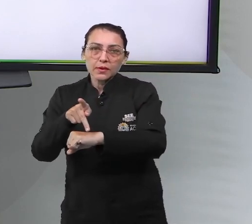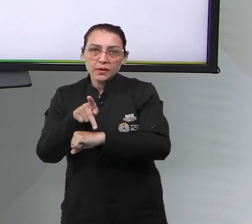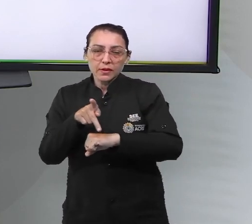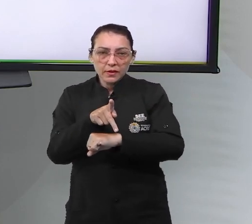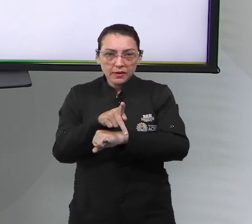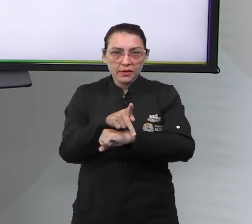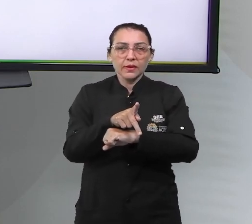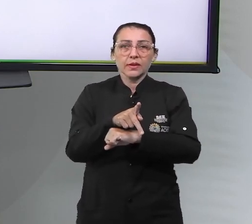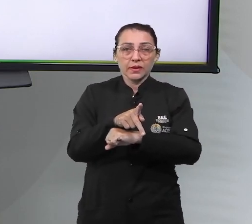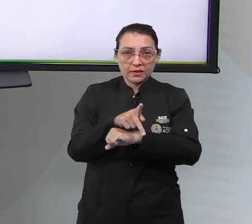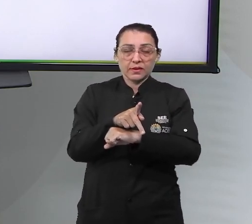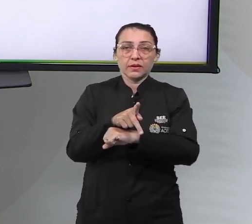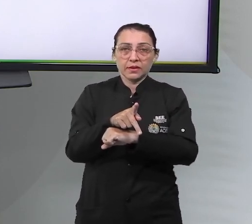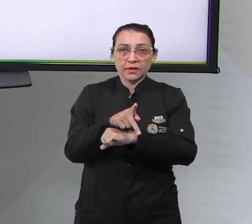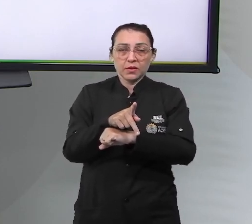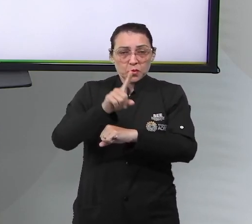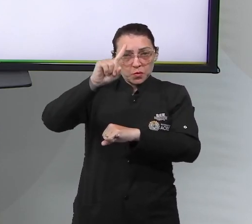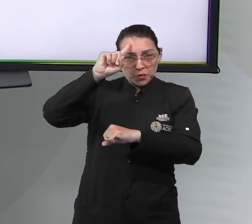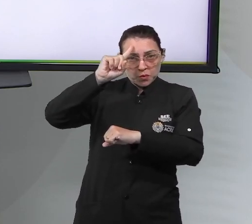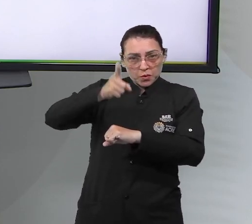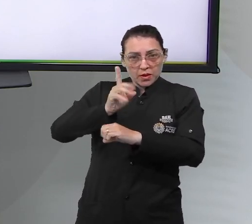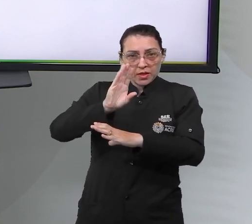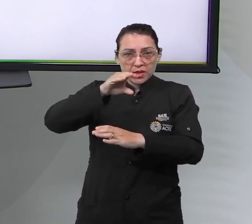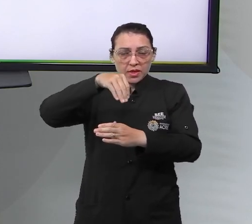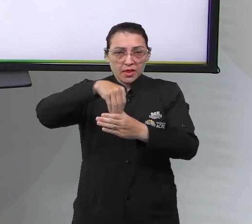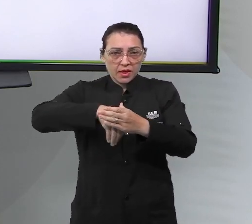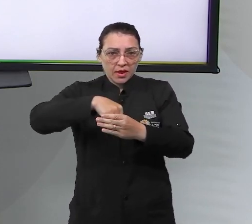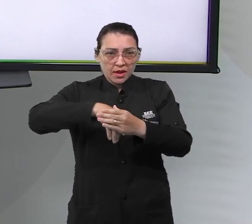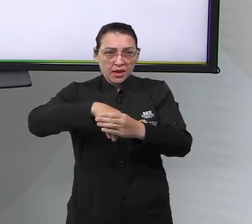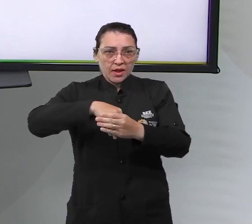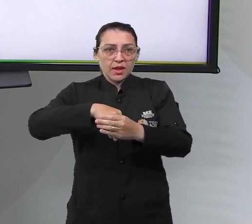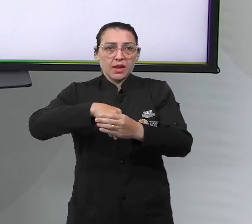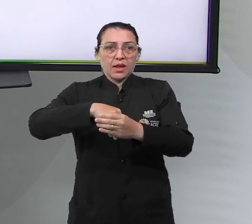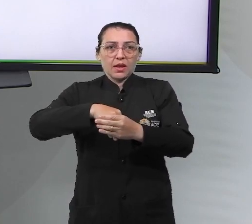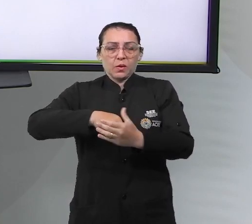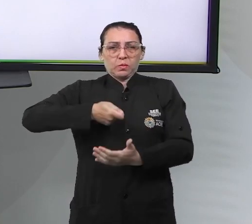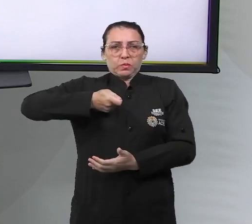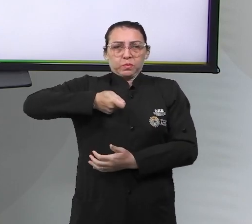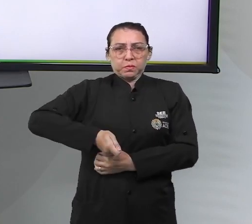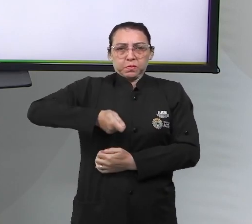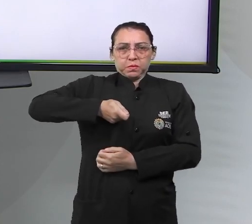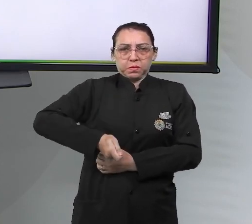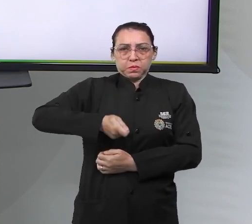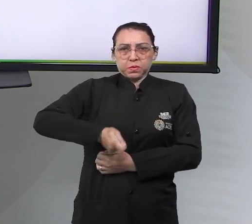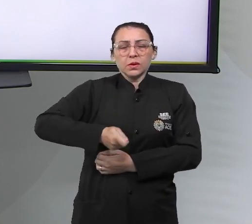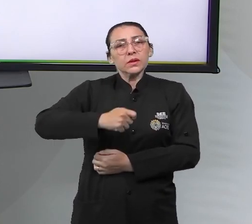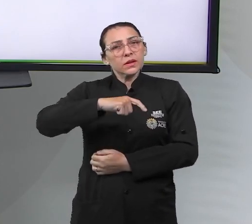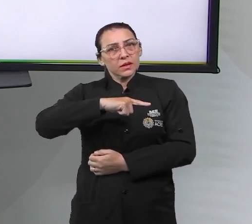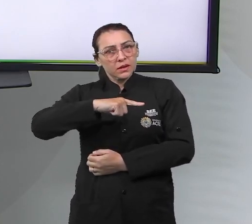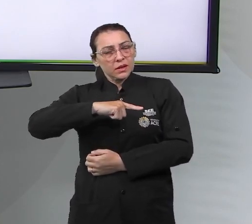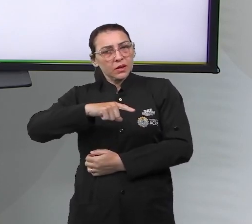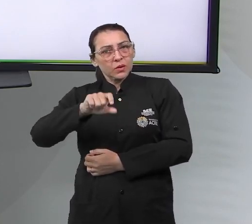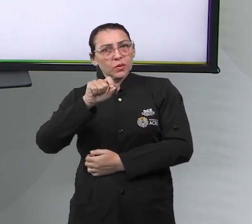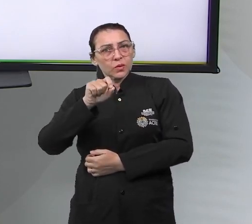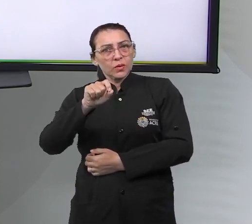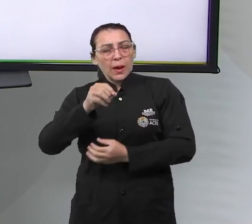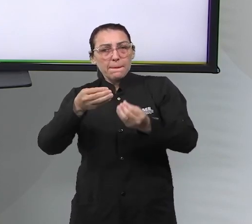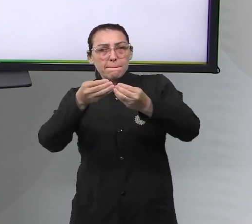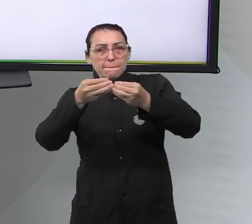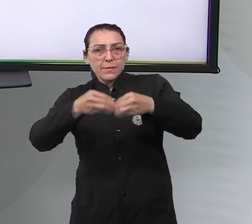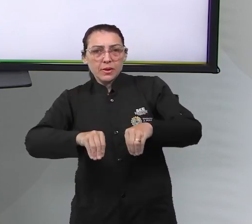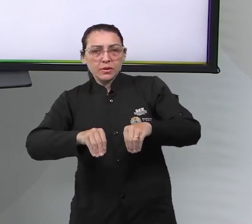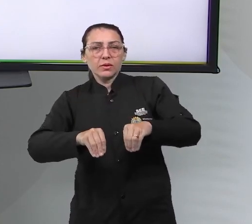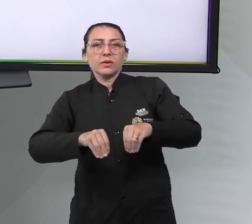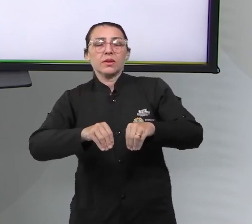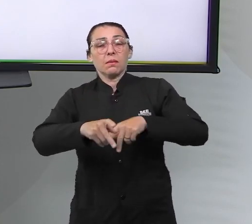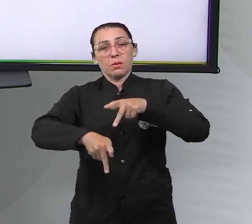seus mandatários, dentro dos seus autoritarismos, acabam justamente